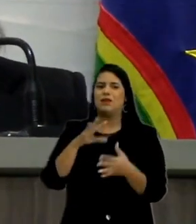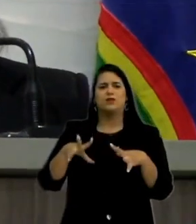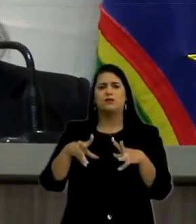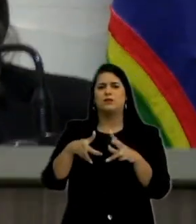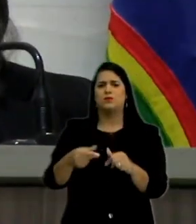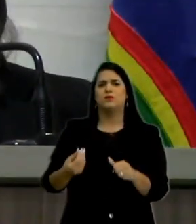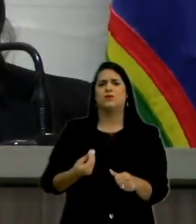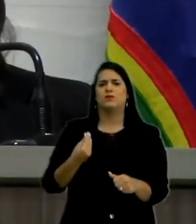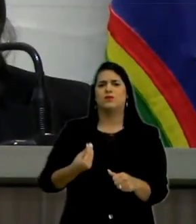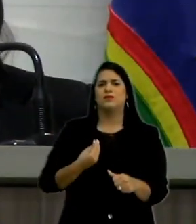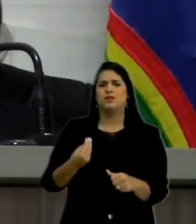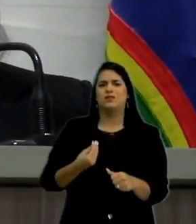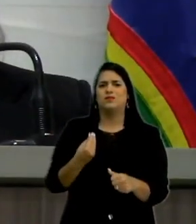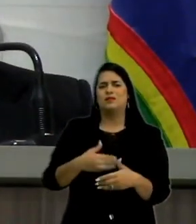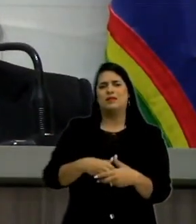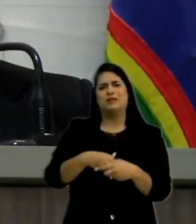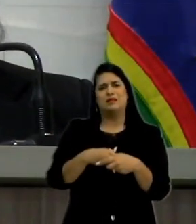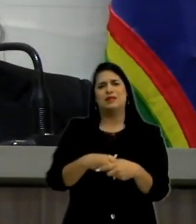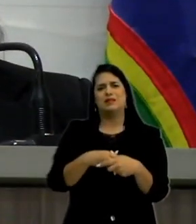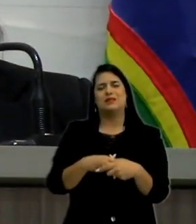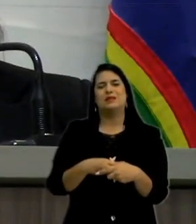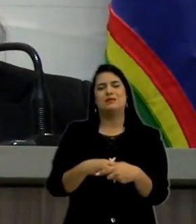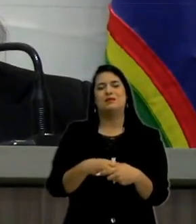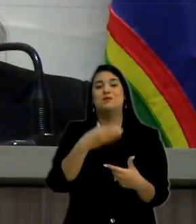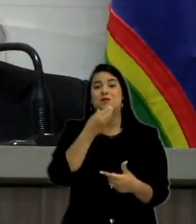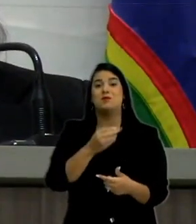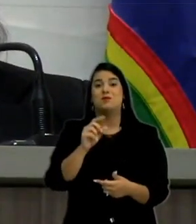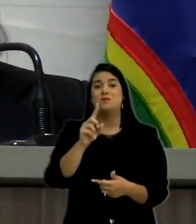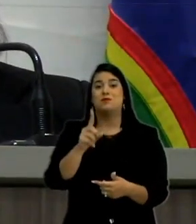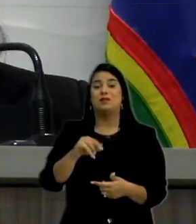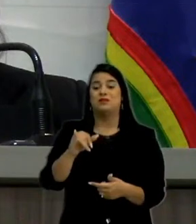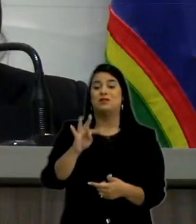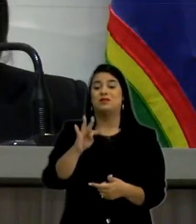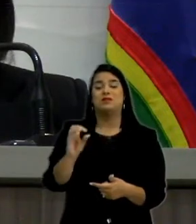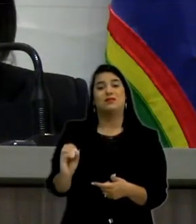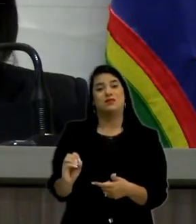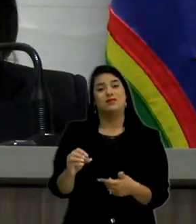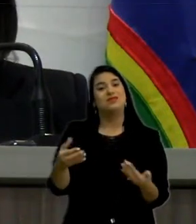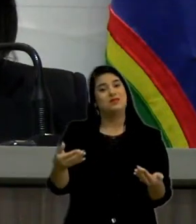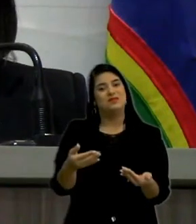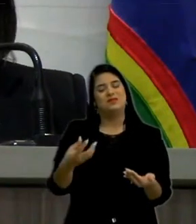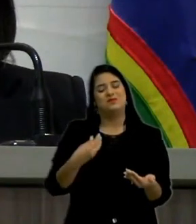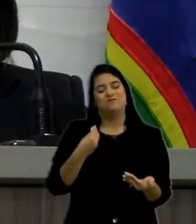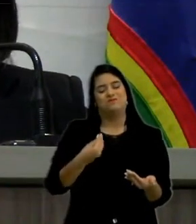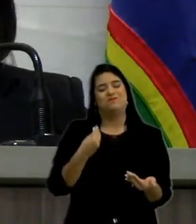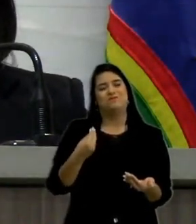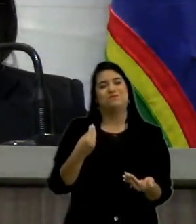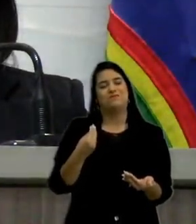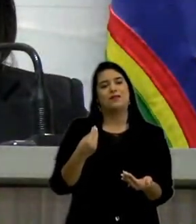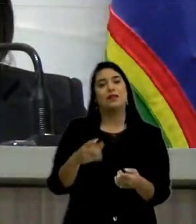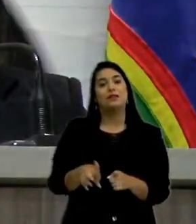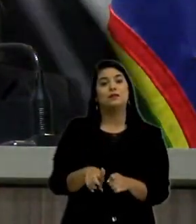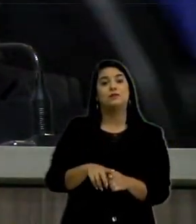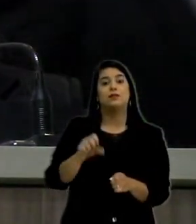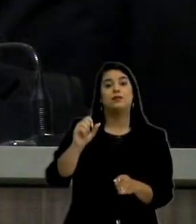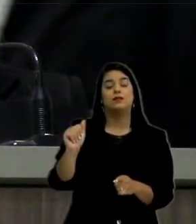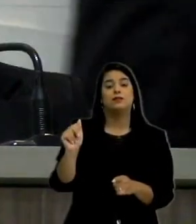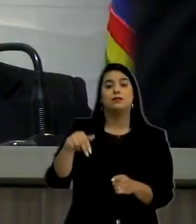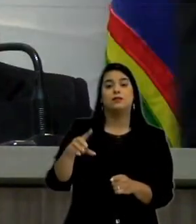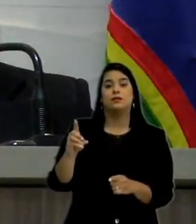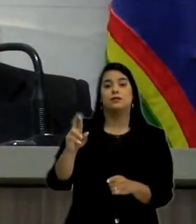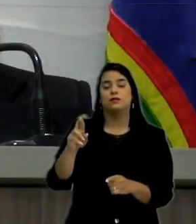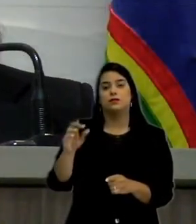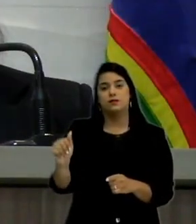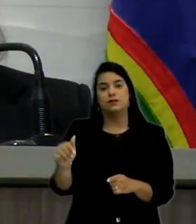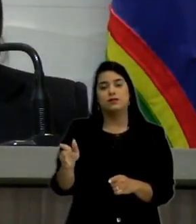presentes, qual saúde em nome de seu Zito, que está aqui hoje nessa Casa Legislativa. Bom dia a Sandra, Laura e Fábio,